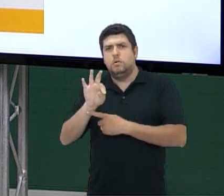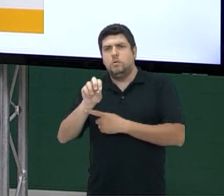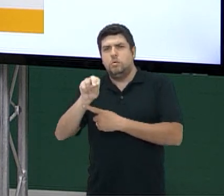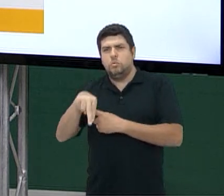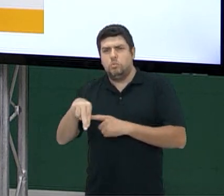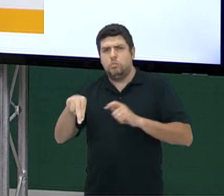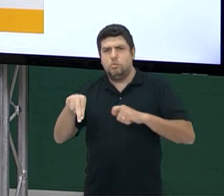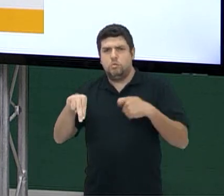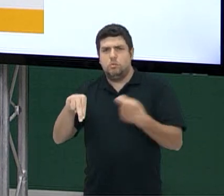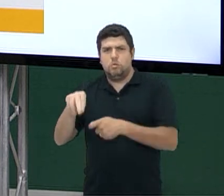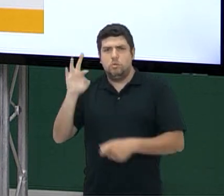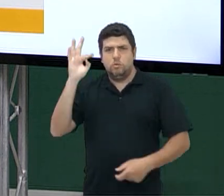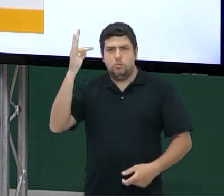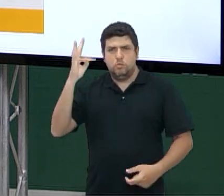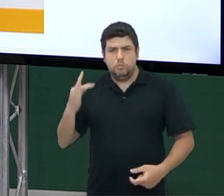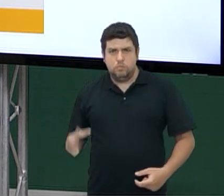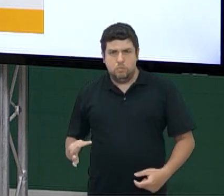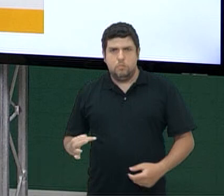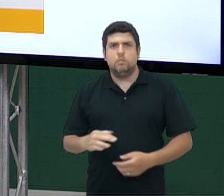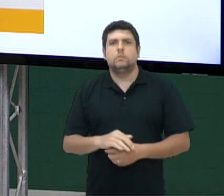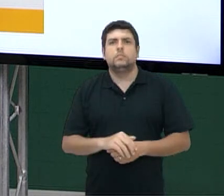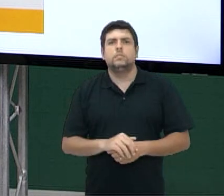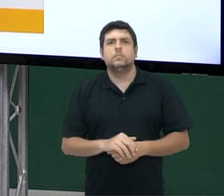né, que é